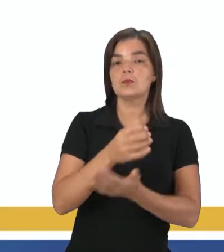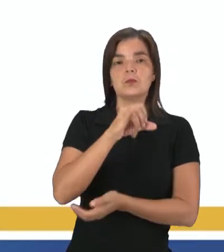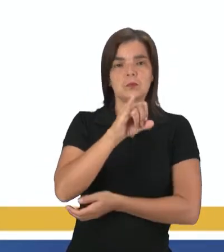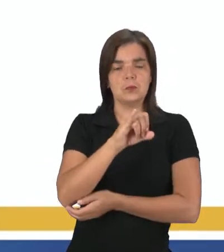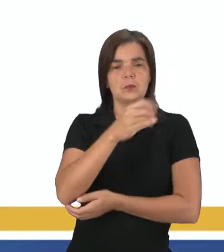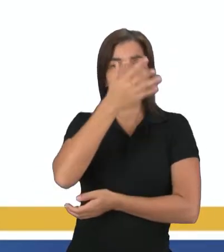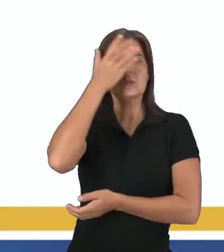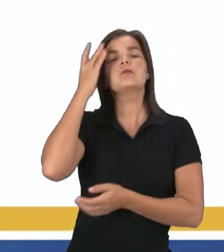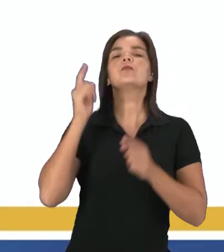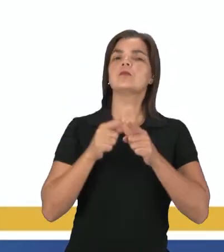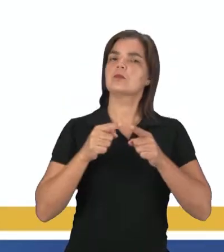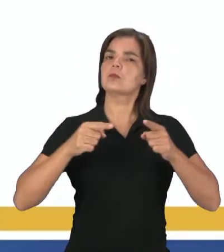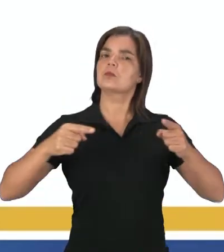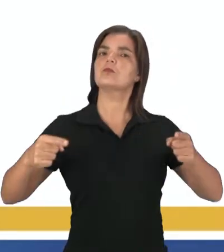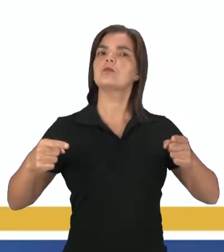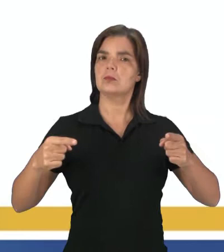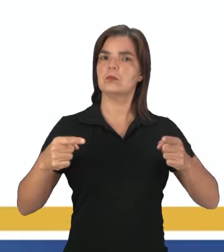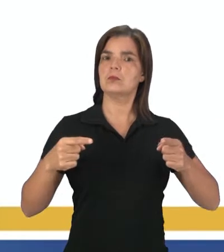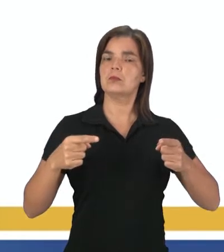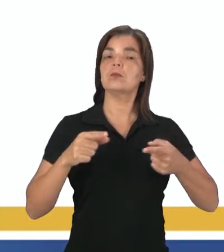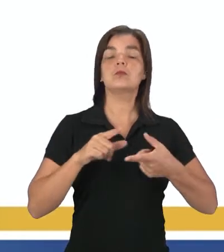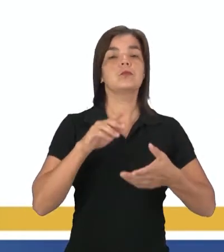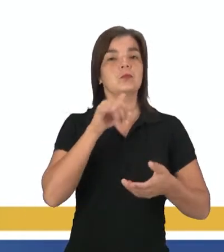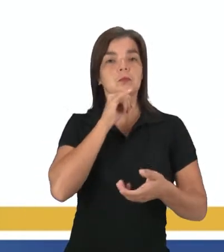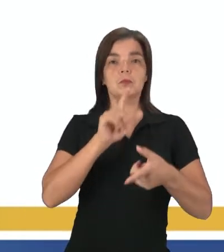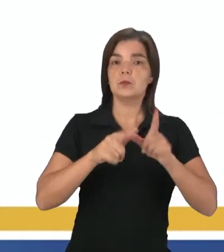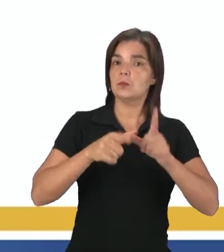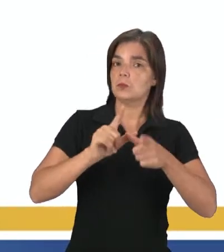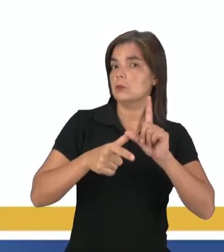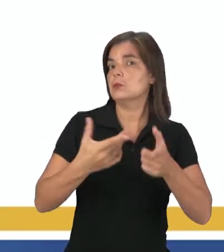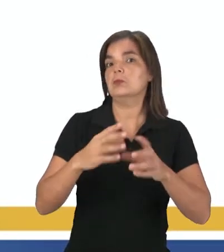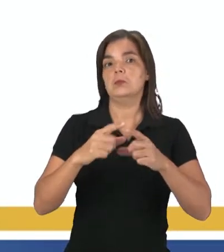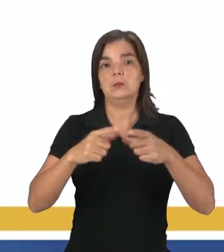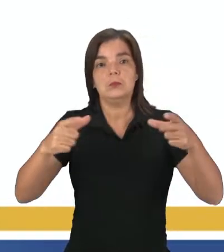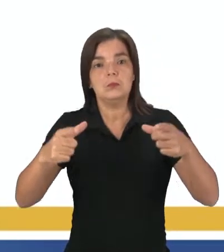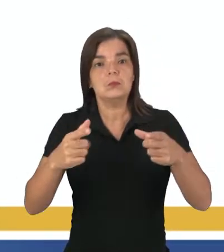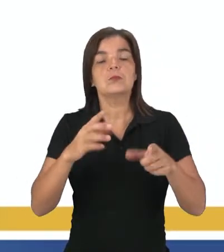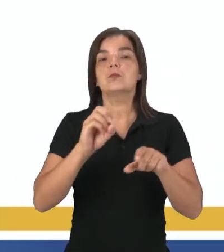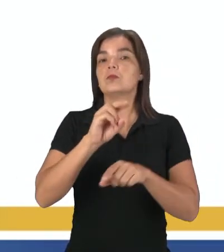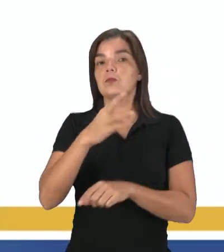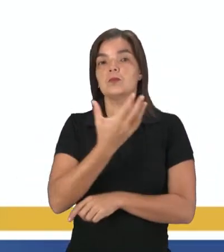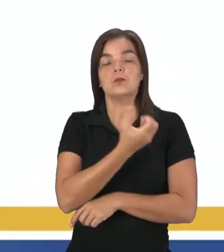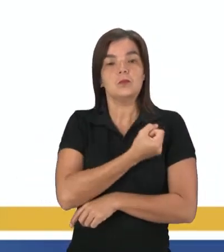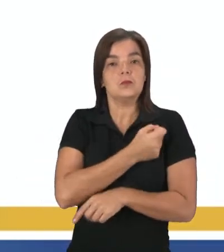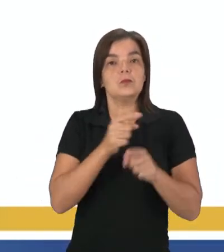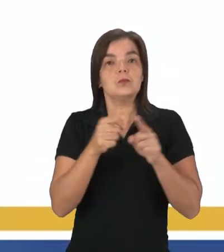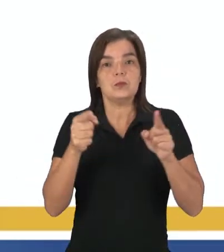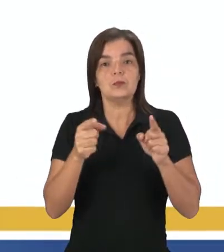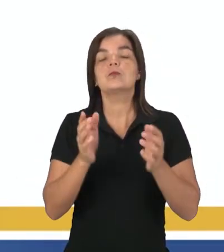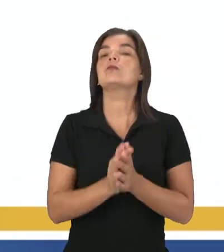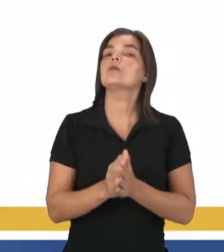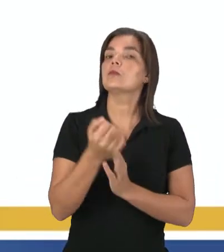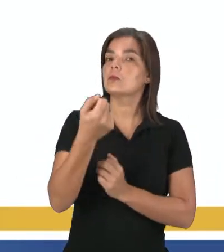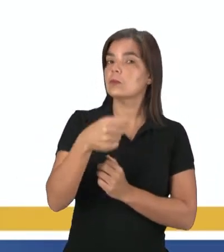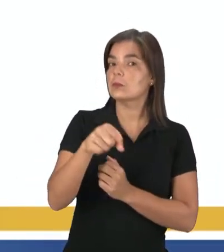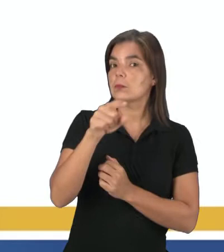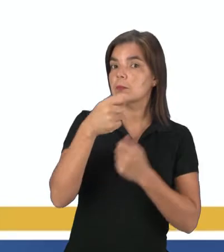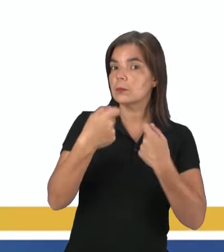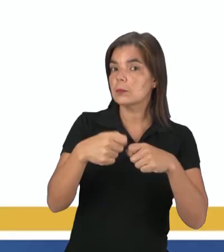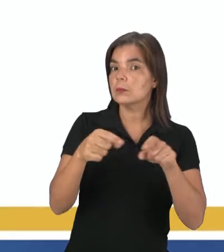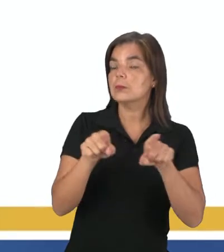pessoa mais espaçosa, né, na hora das minhas letras são grandes, meus números são grandes, então eu tenho que escolher um espaço